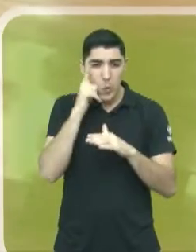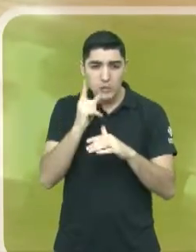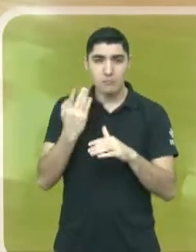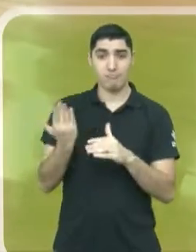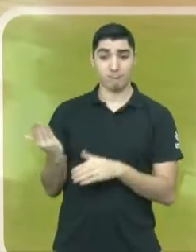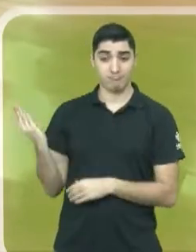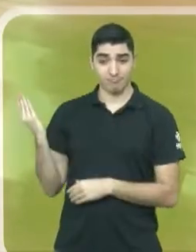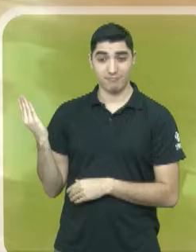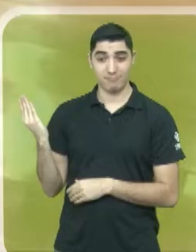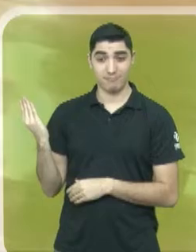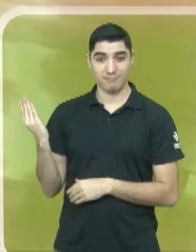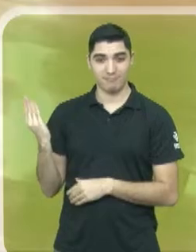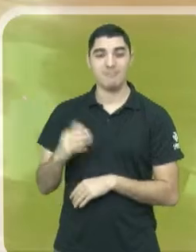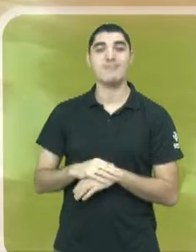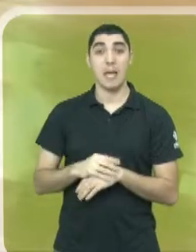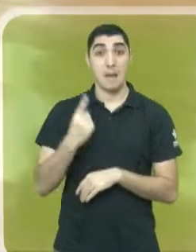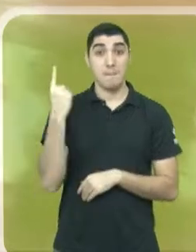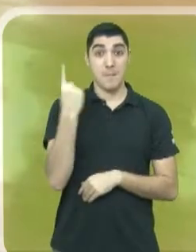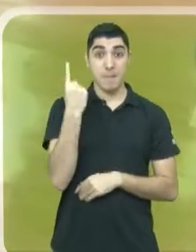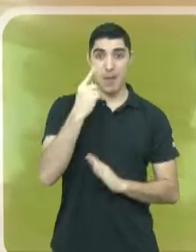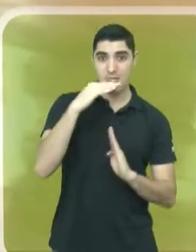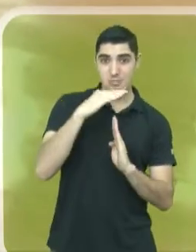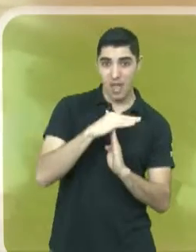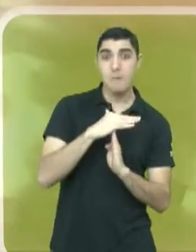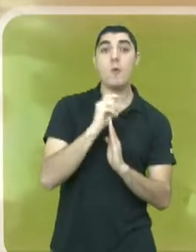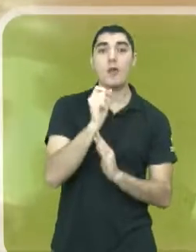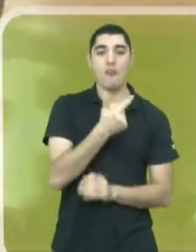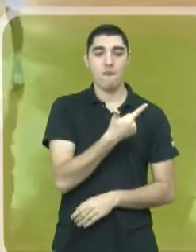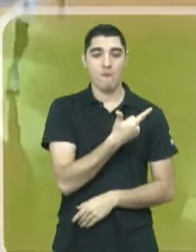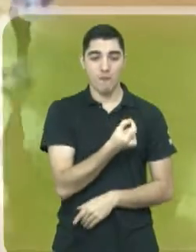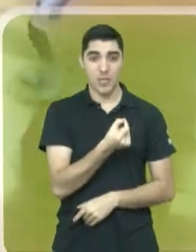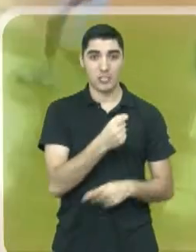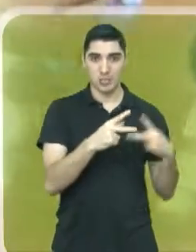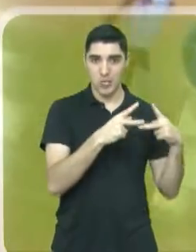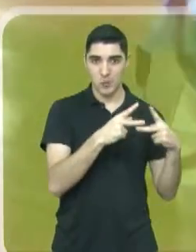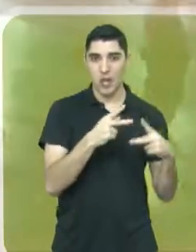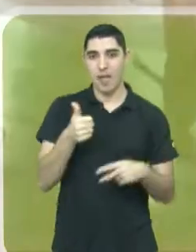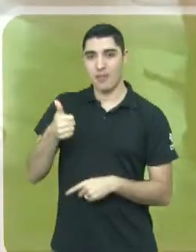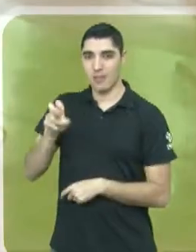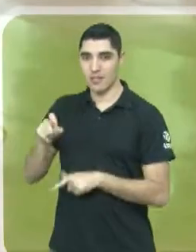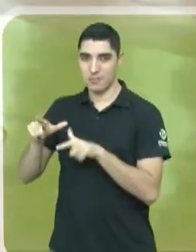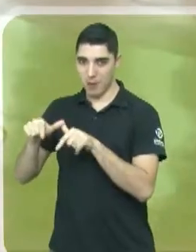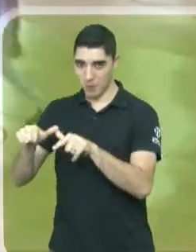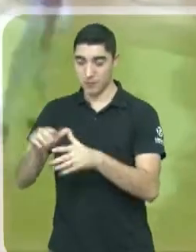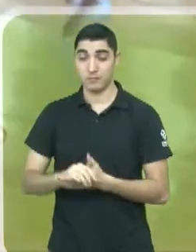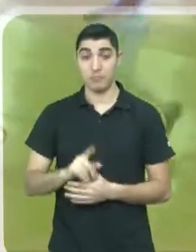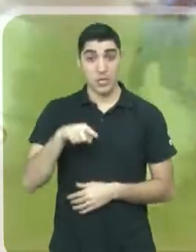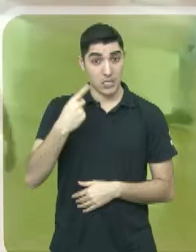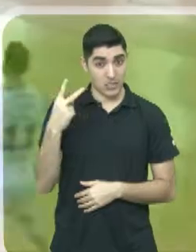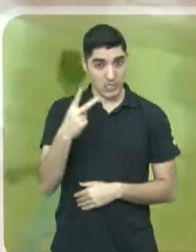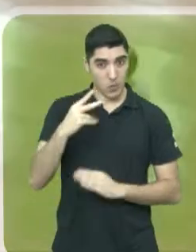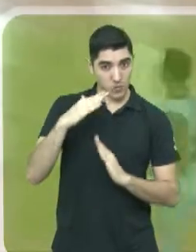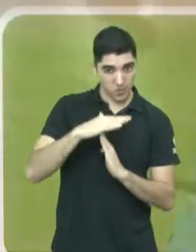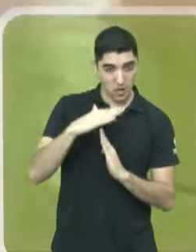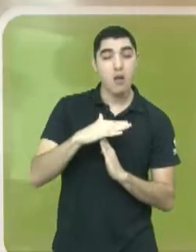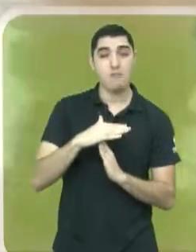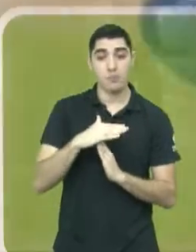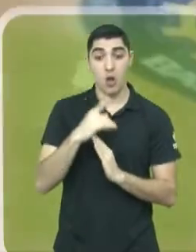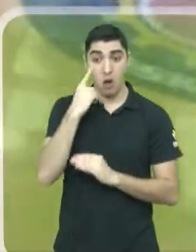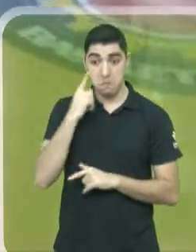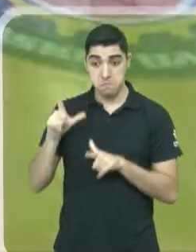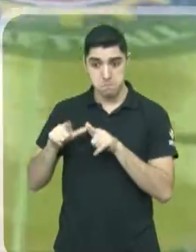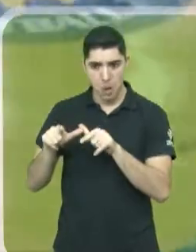anotar mais 2 e fechar o primeiro quarto em 20-15 para o São José. No segundo quarto, o Bauru voltou ligado